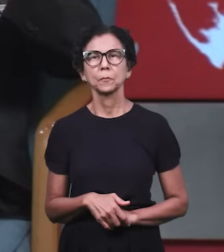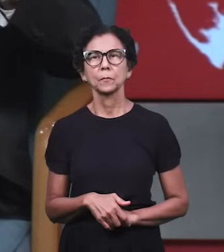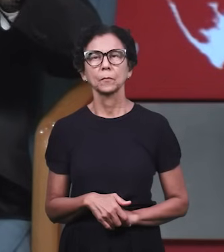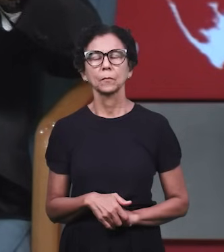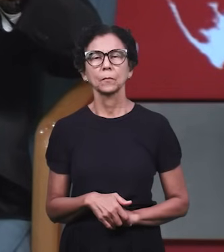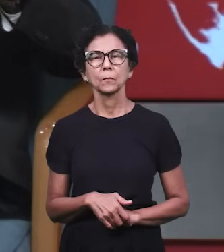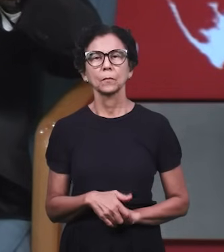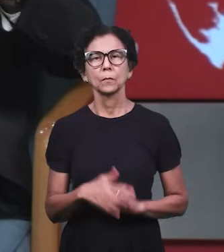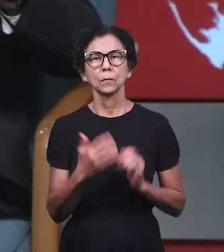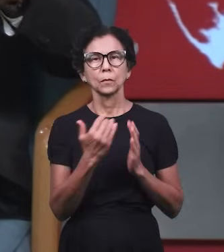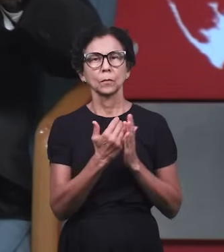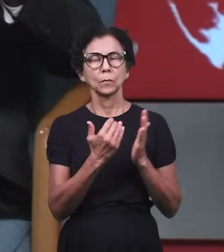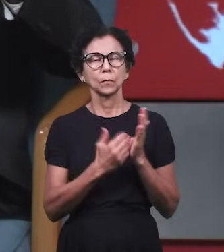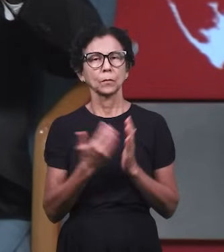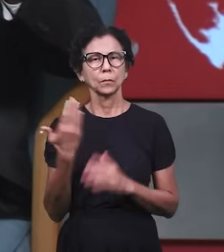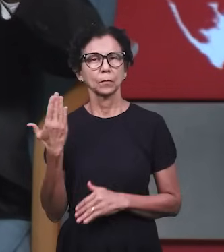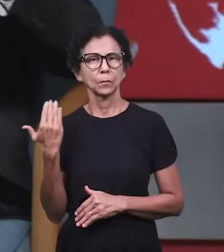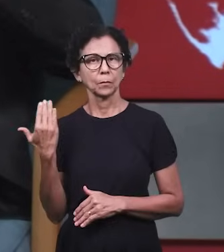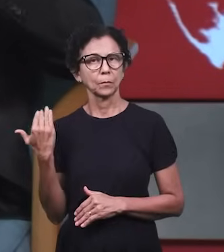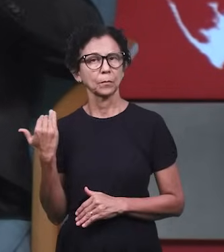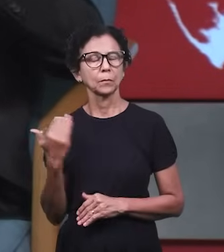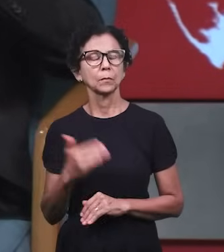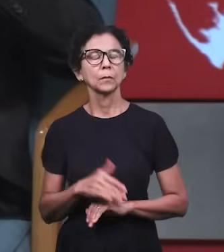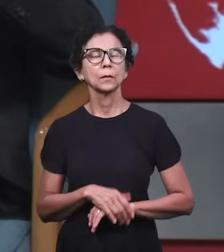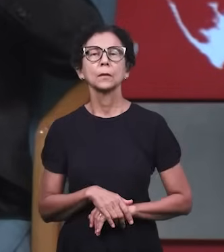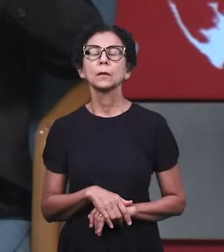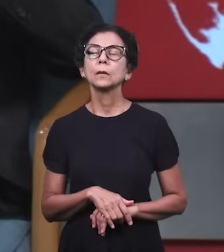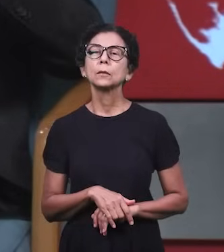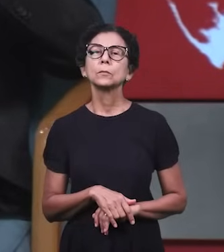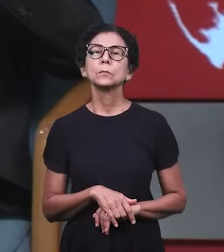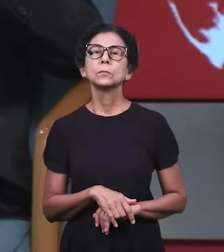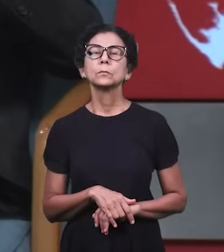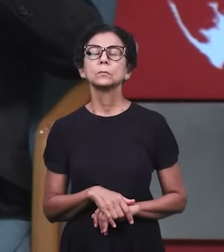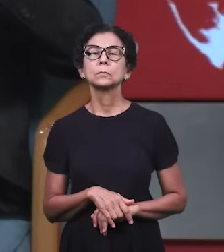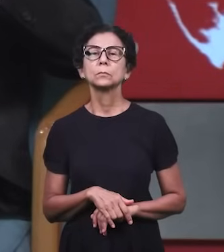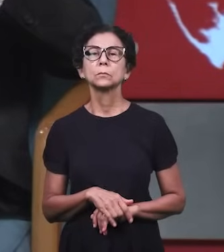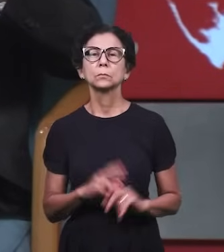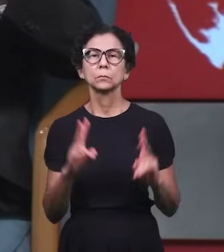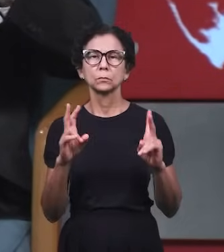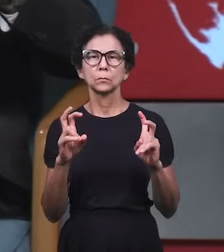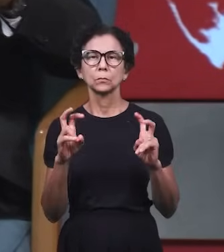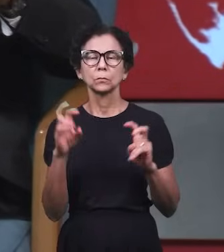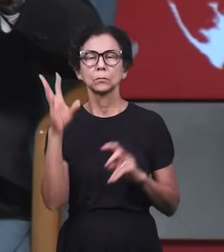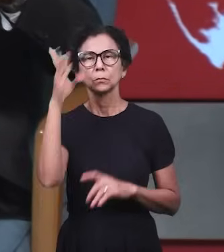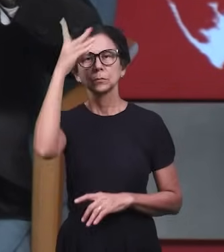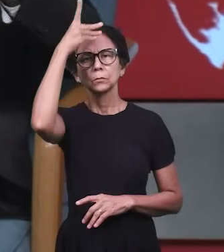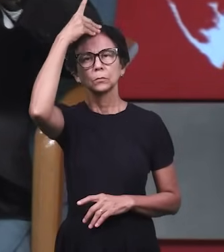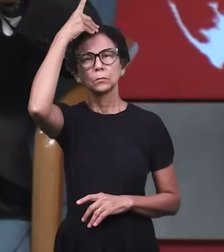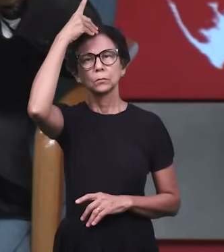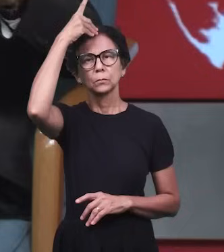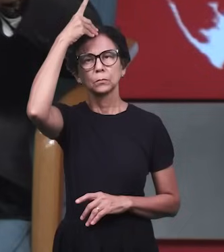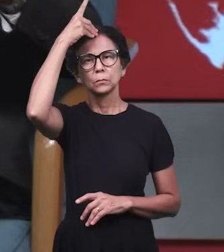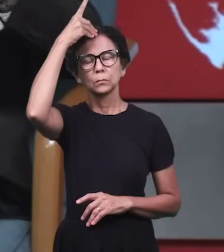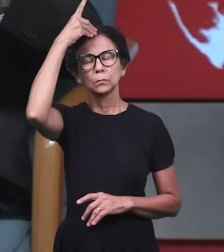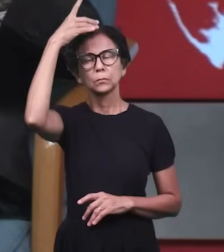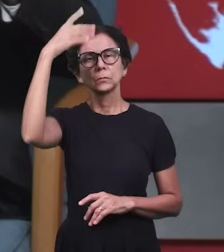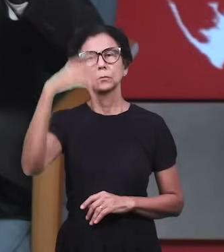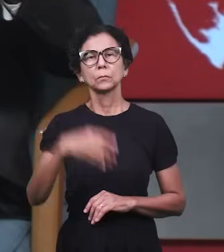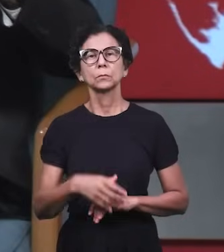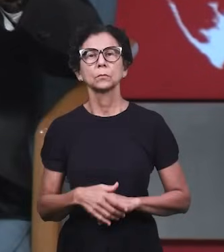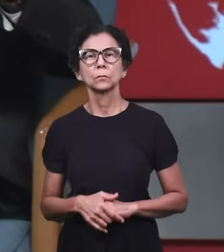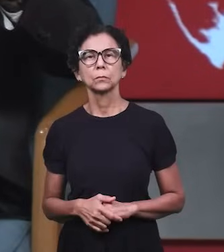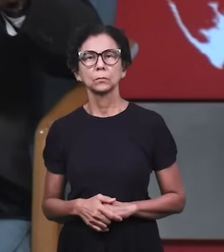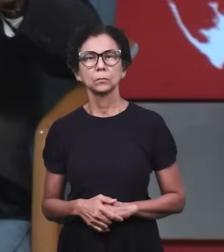No último programa, nós falamos sobre os dons espirituais